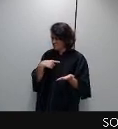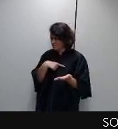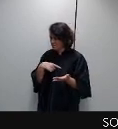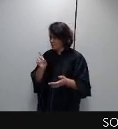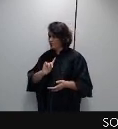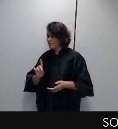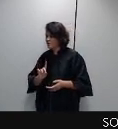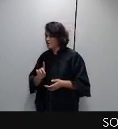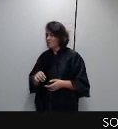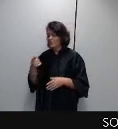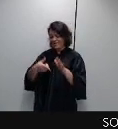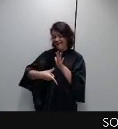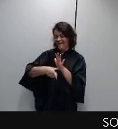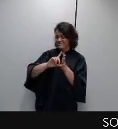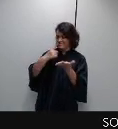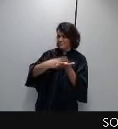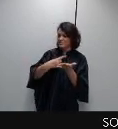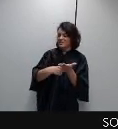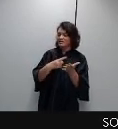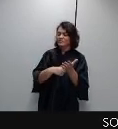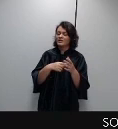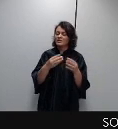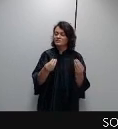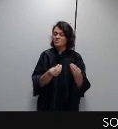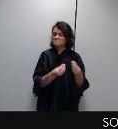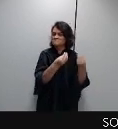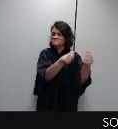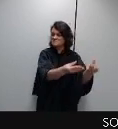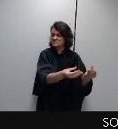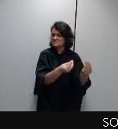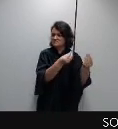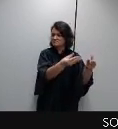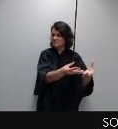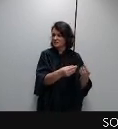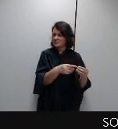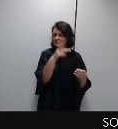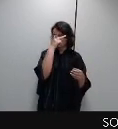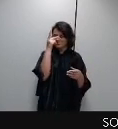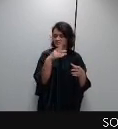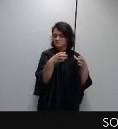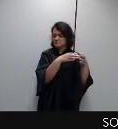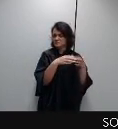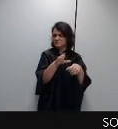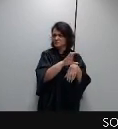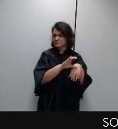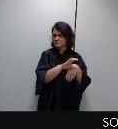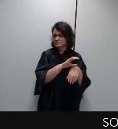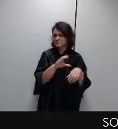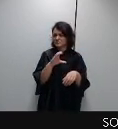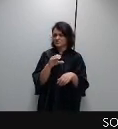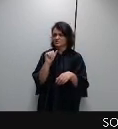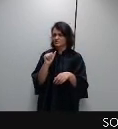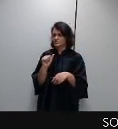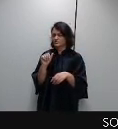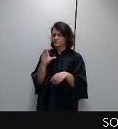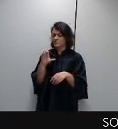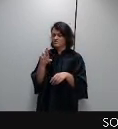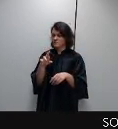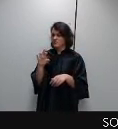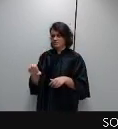premiar com mais cinco anos adesivo oficial na Constituição do crédito tudo bem